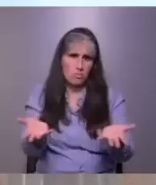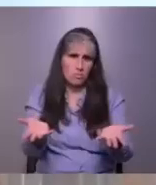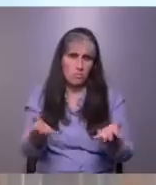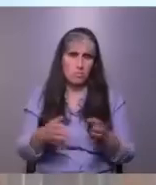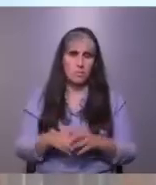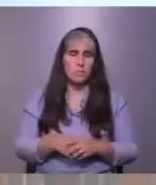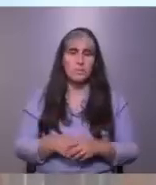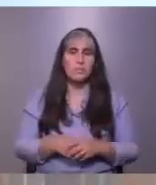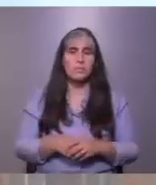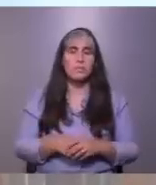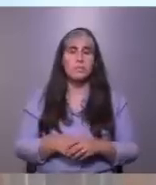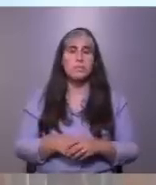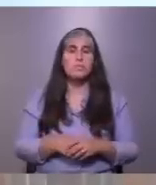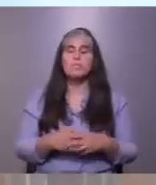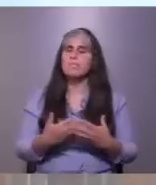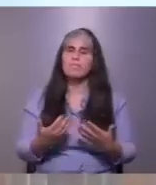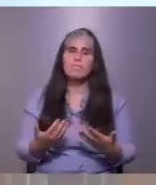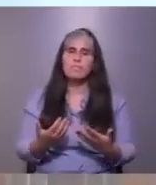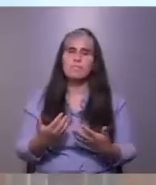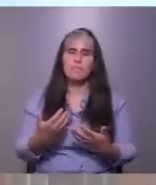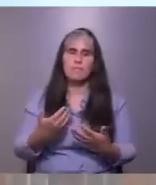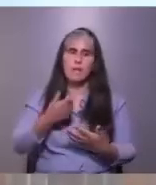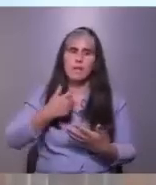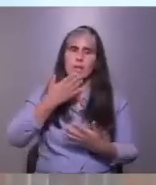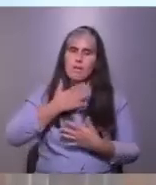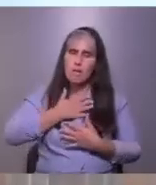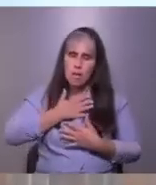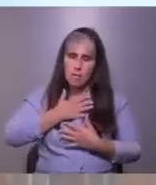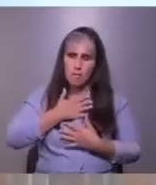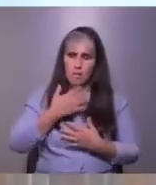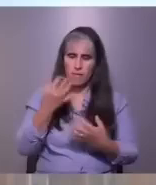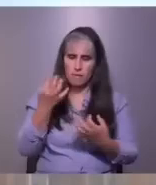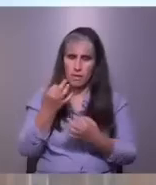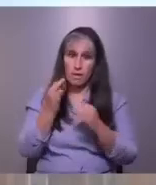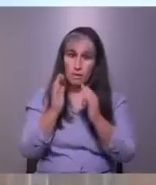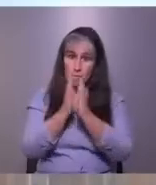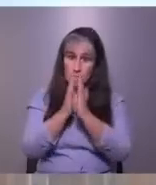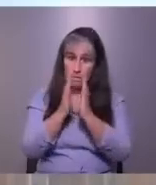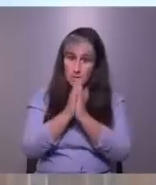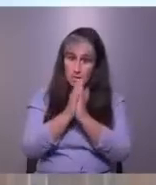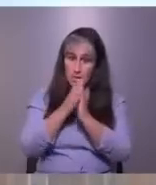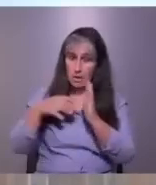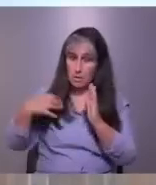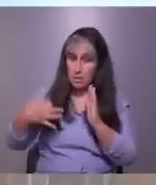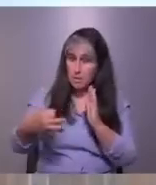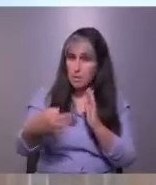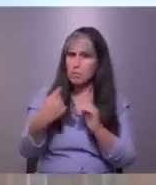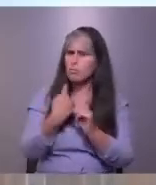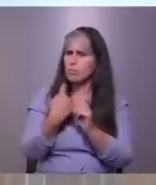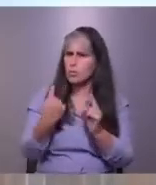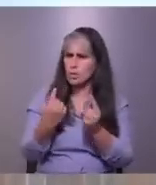O que é que nos faz, efetivamente, participar na Eucaristia? Esta sede de